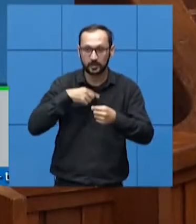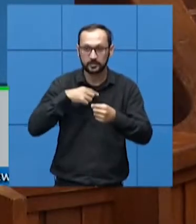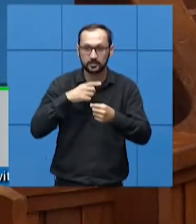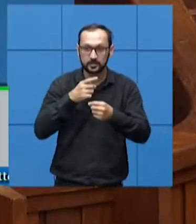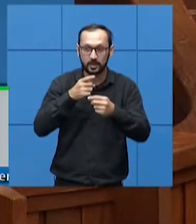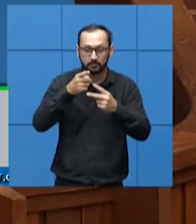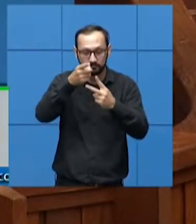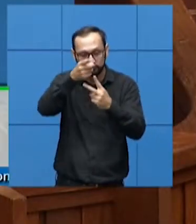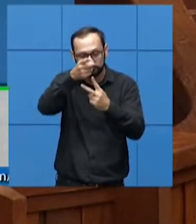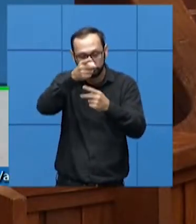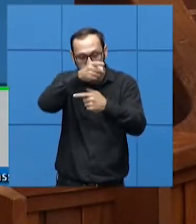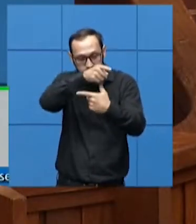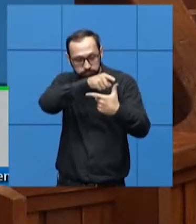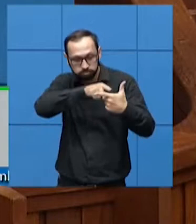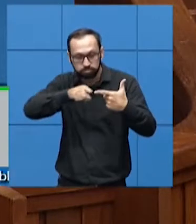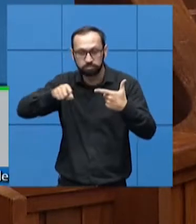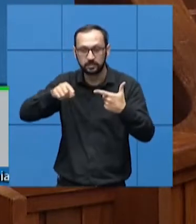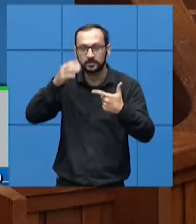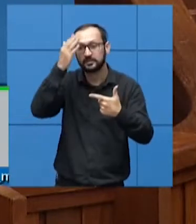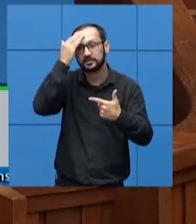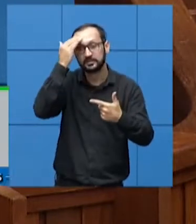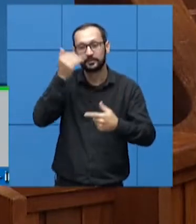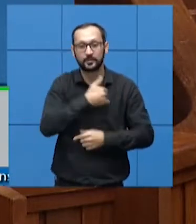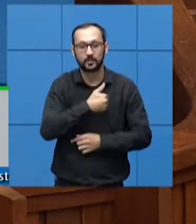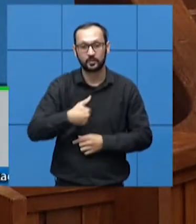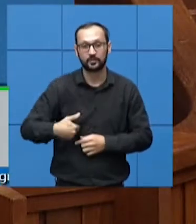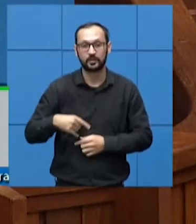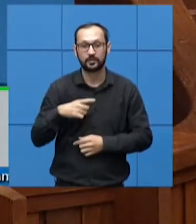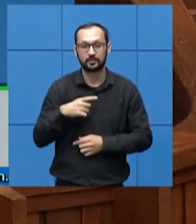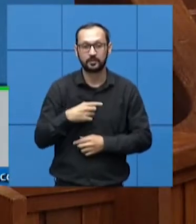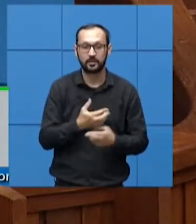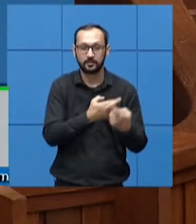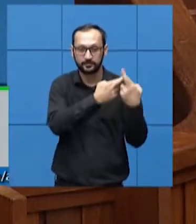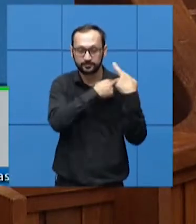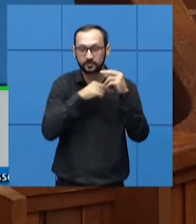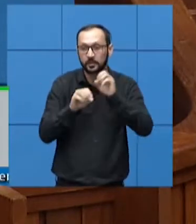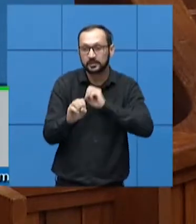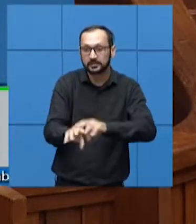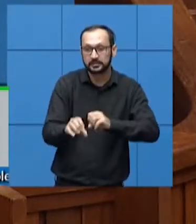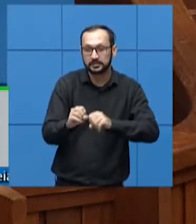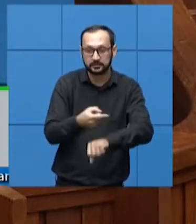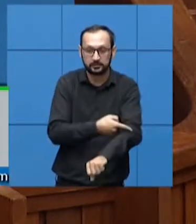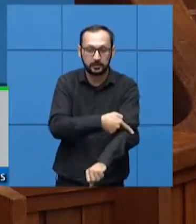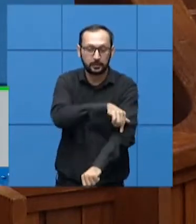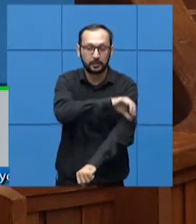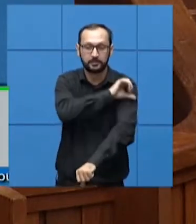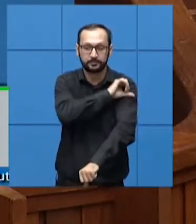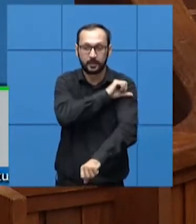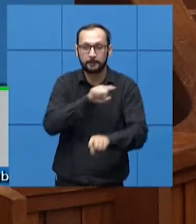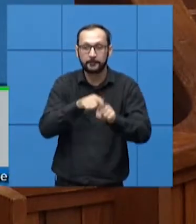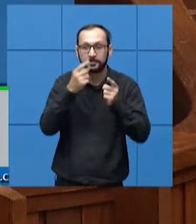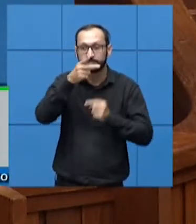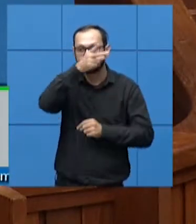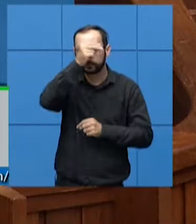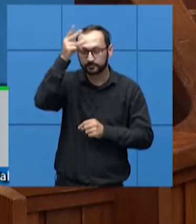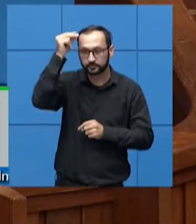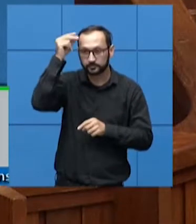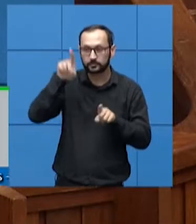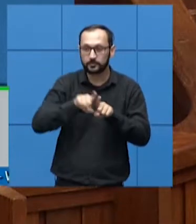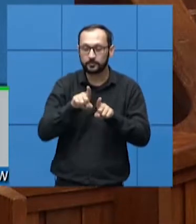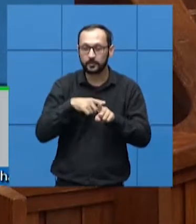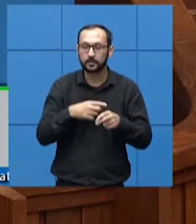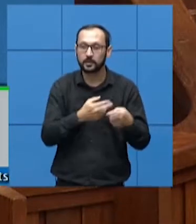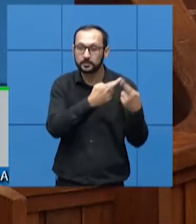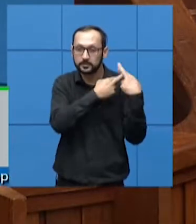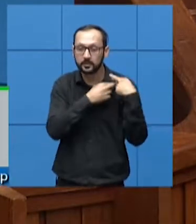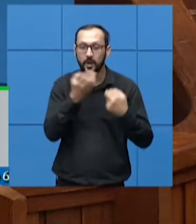partilhada. Nós sabemos que o Estado tem responsabilidades com o ensino fundamental, mas o município tem responsabilidades com a